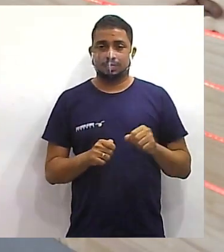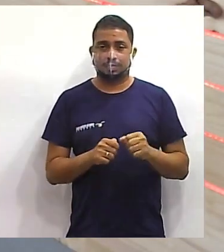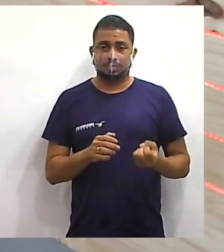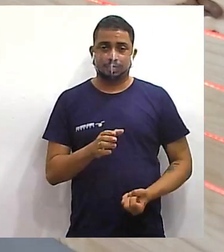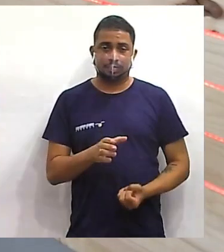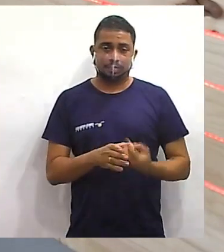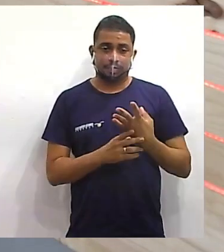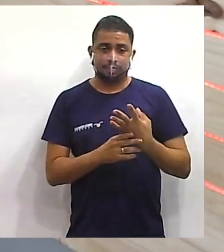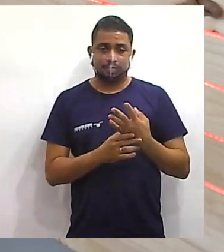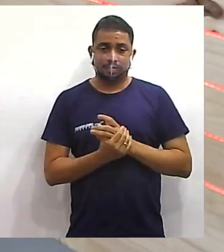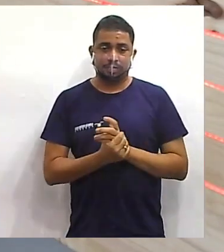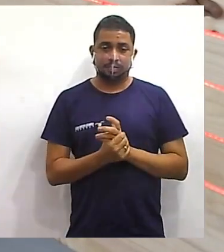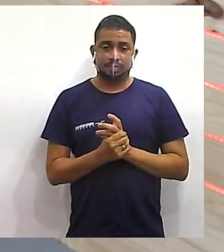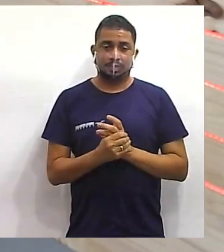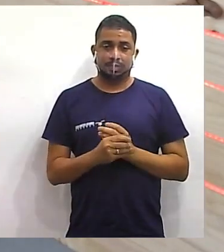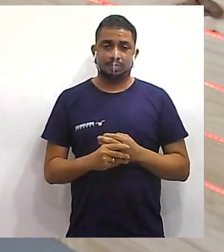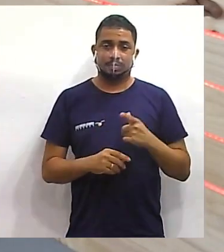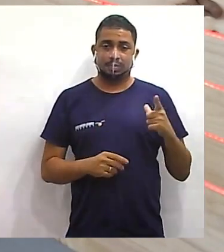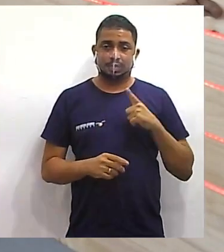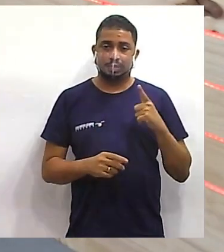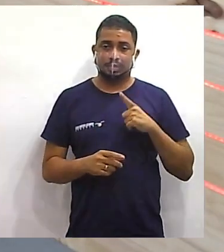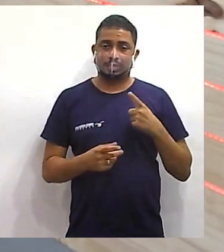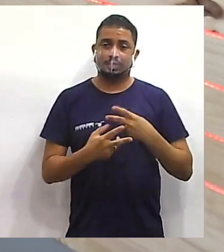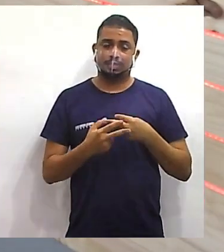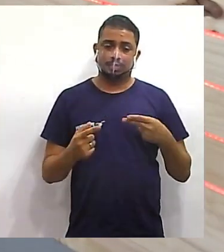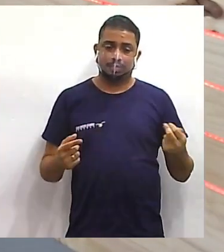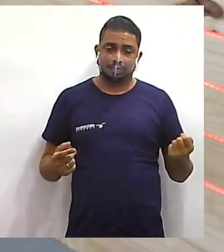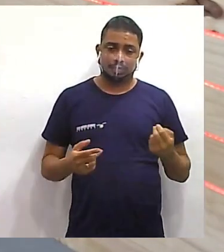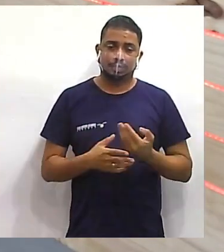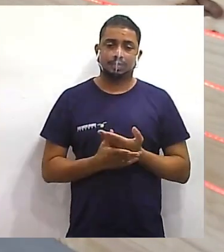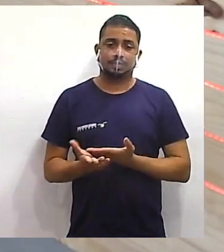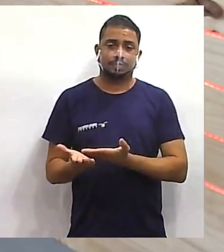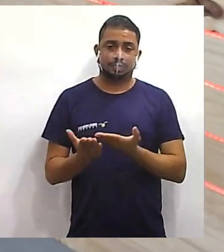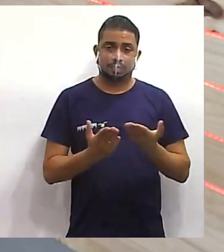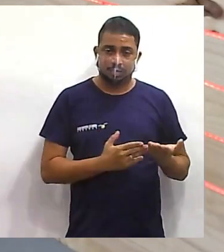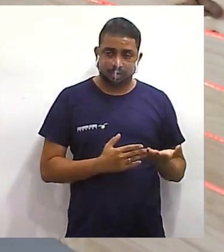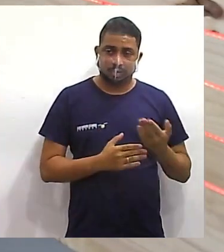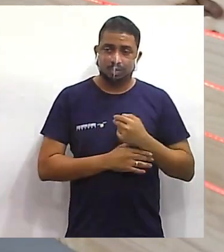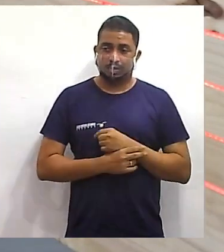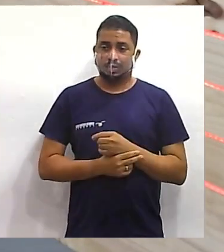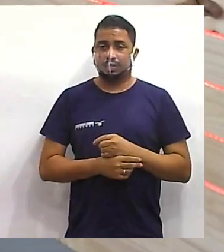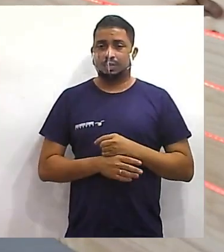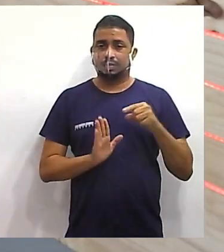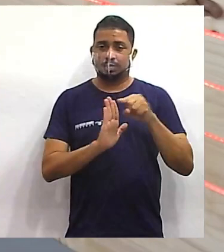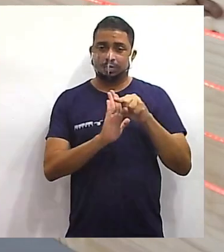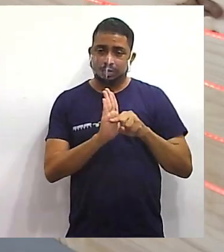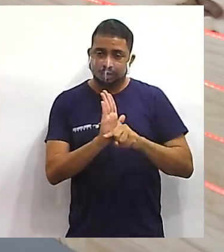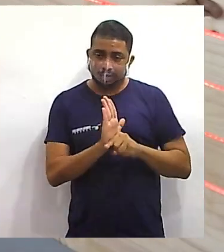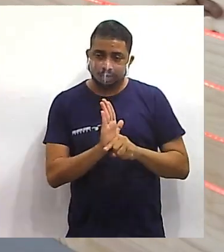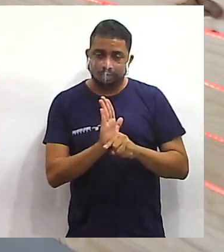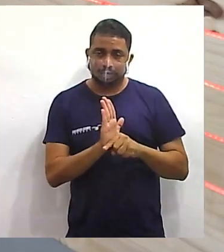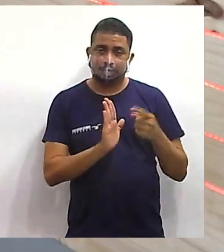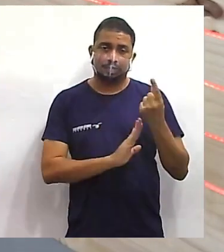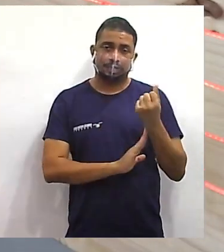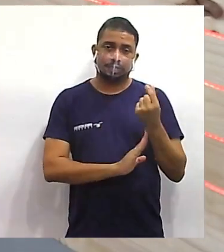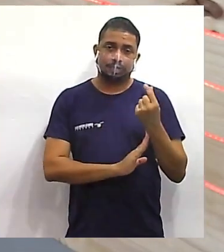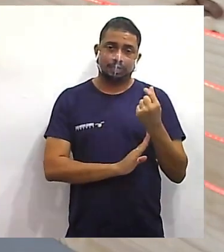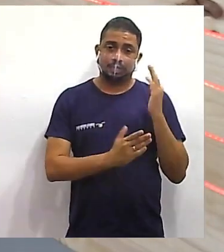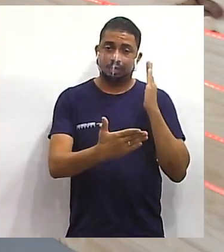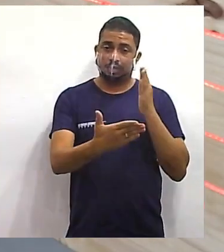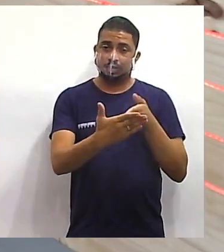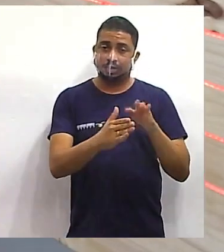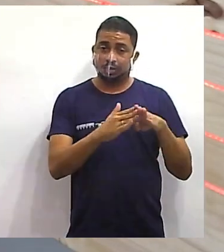criada para gerir, então, esses recursos que vêm, né, do programa Dinheiro Direto